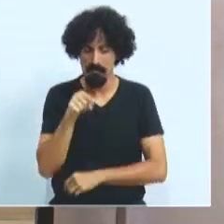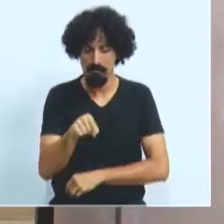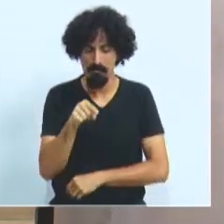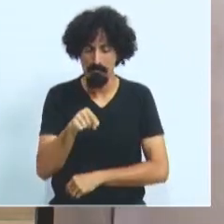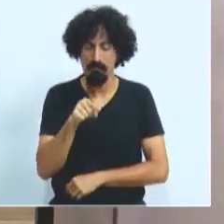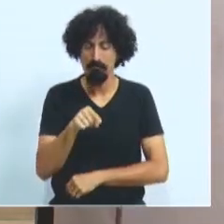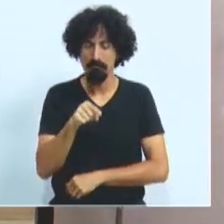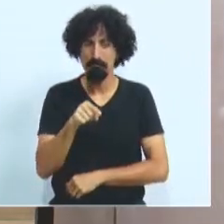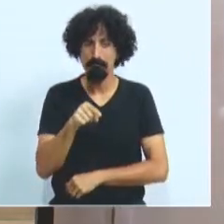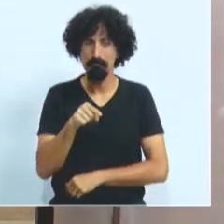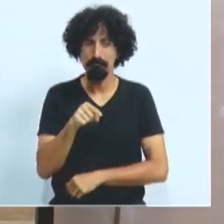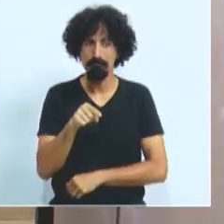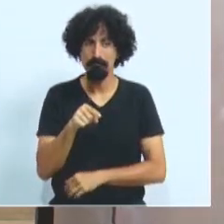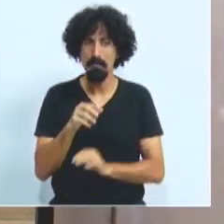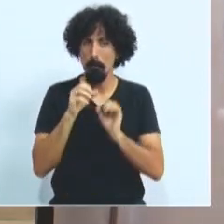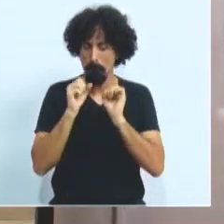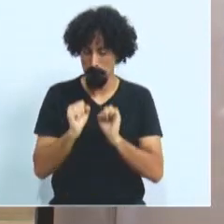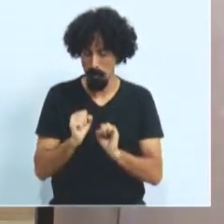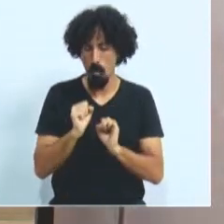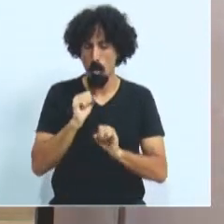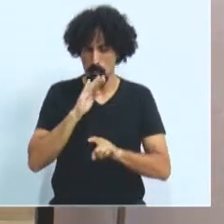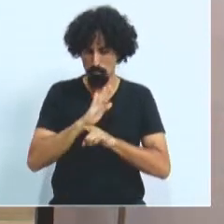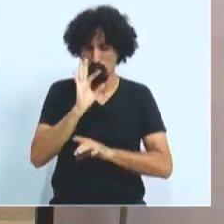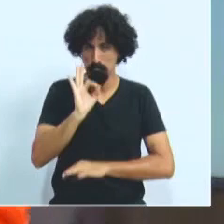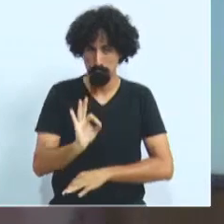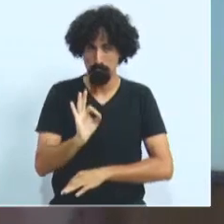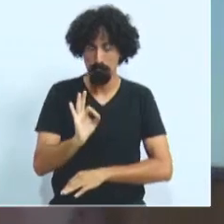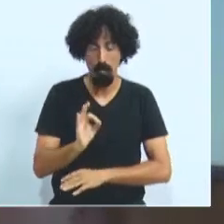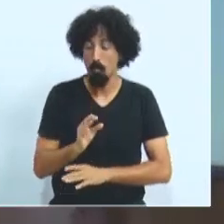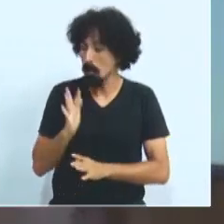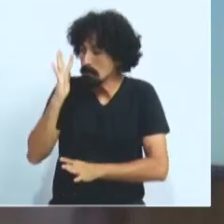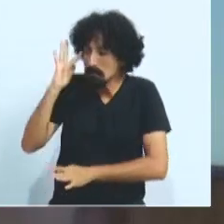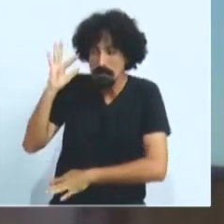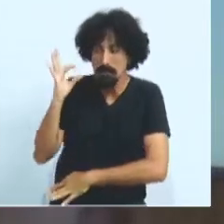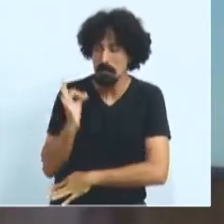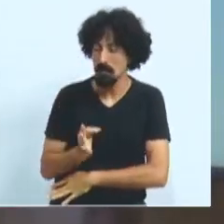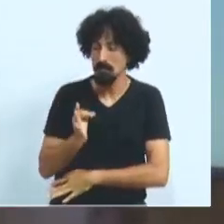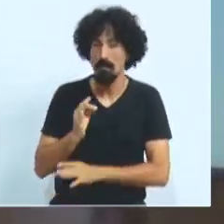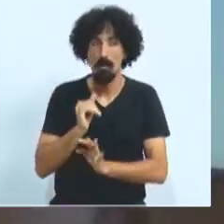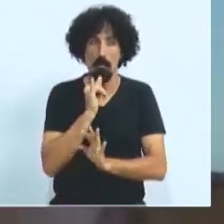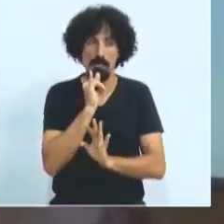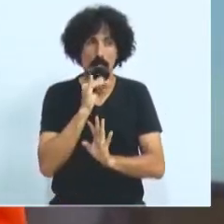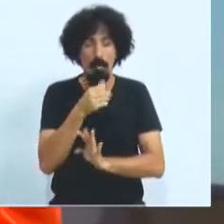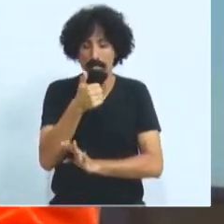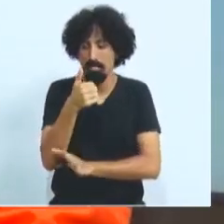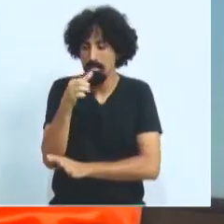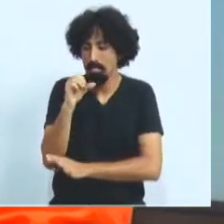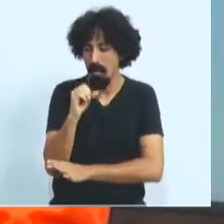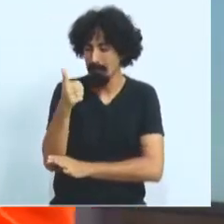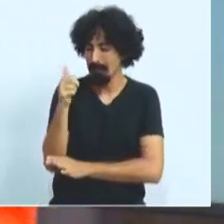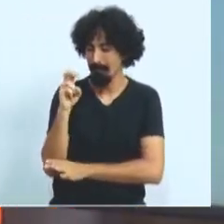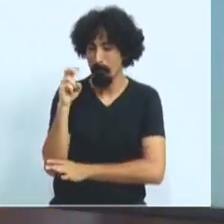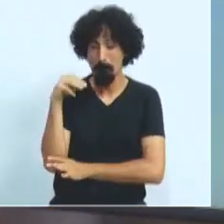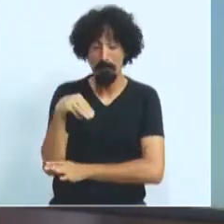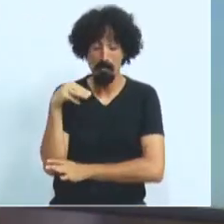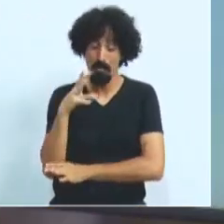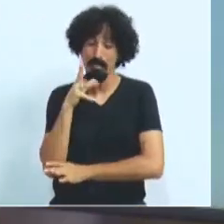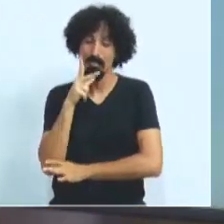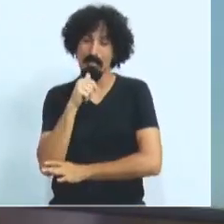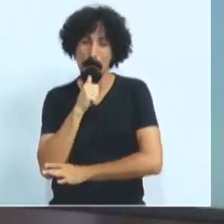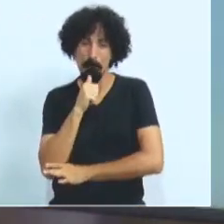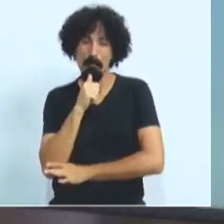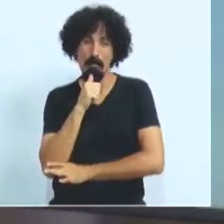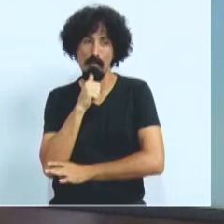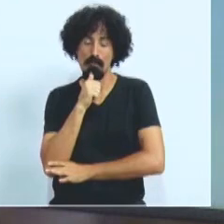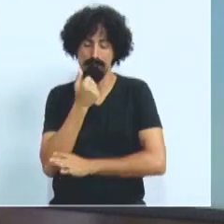qualquer eventualidade, pode fazer a diferença. Com certeza. Os 10 primeiros minutos numa emergência, principalmente envolvendo